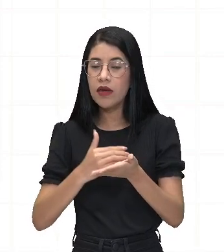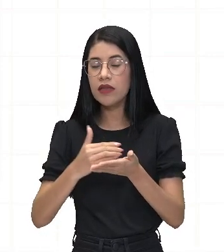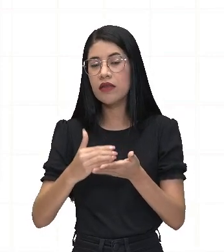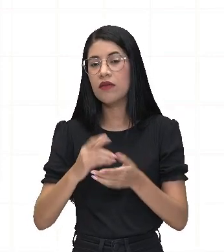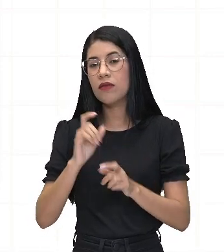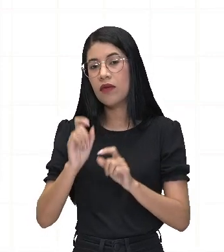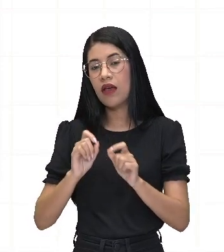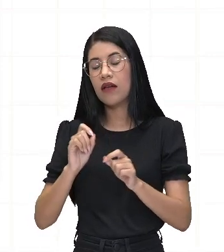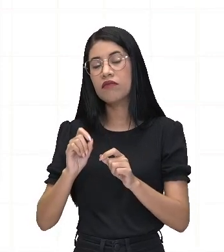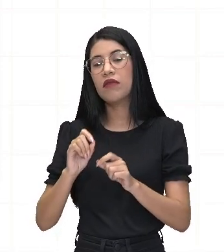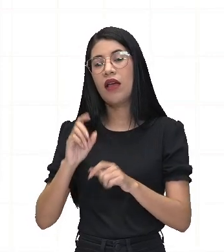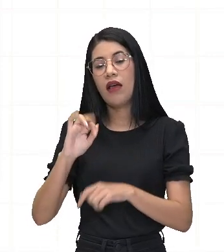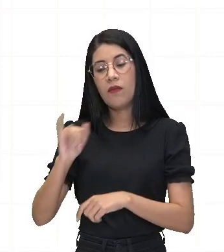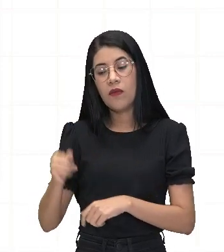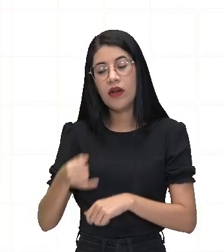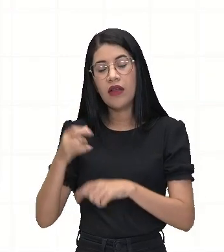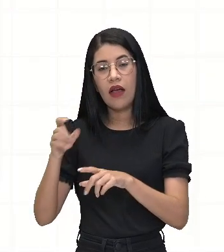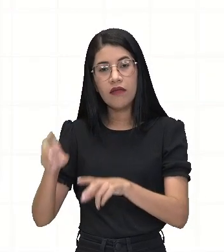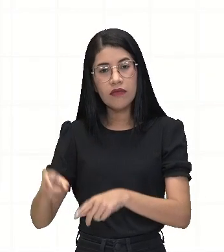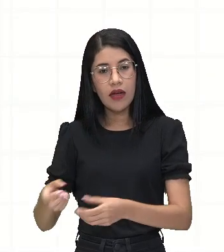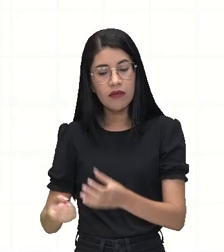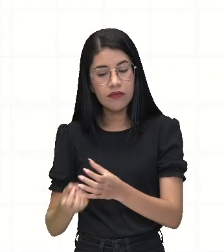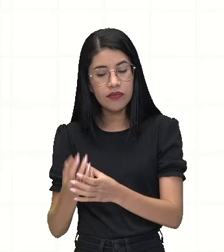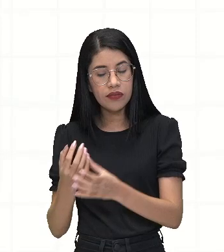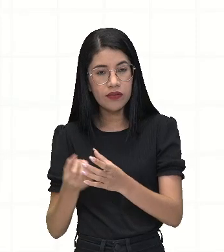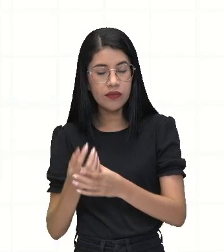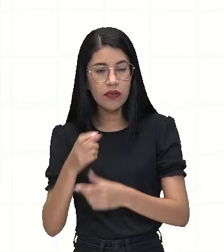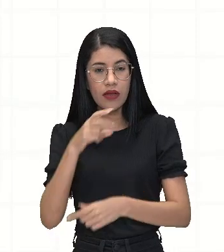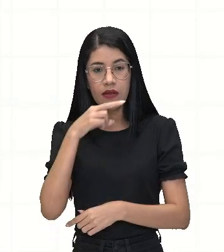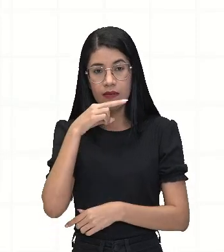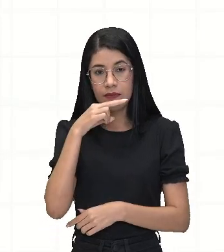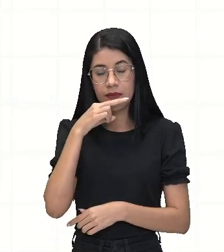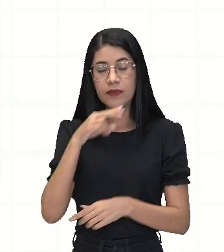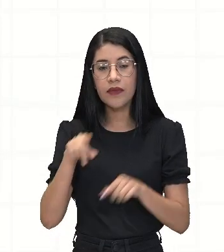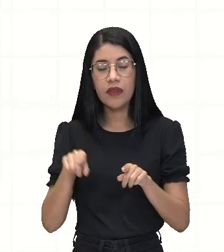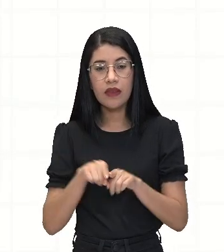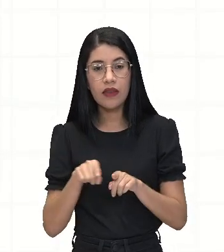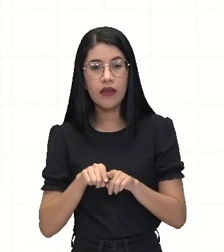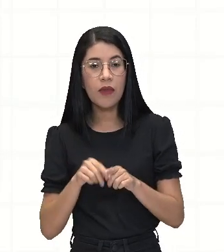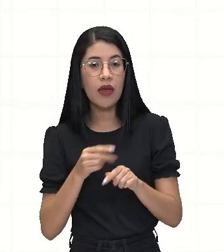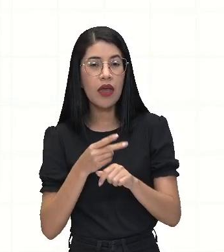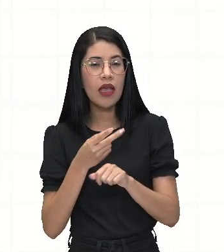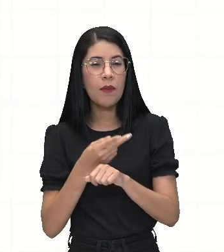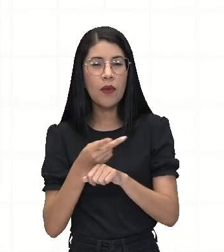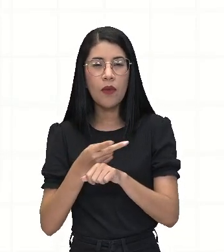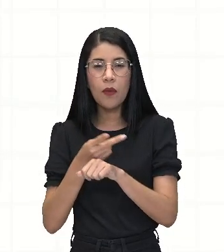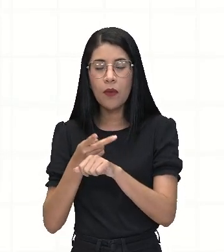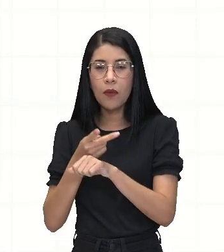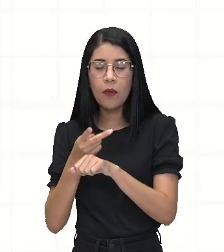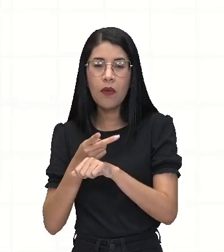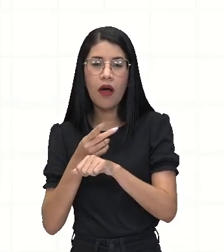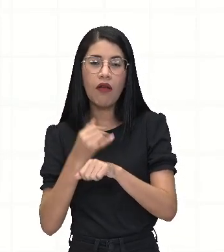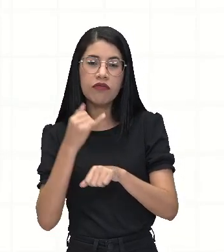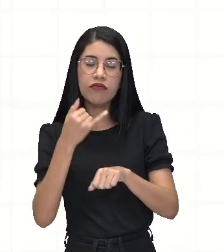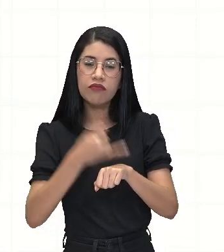cultivo, a exploração da cana-de-açúcar, né? Nós temos a busca por metais preciosos, como é o caso do